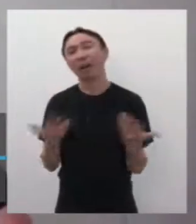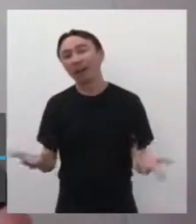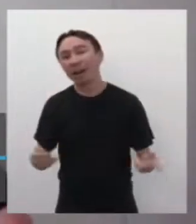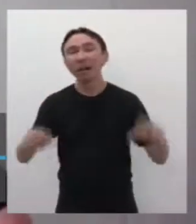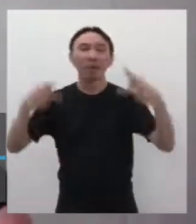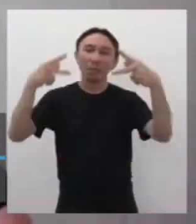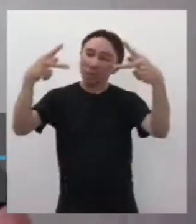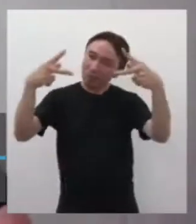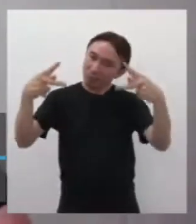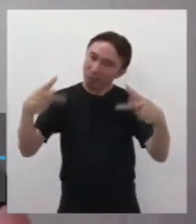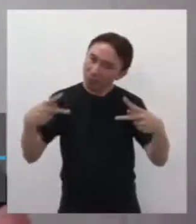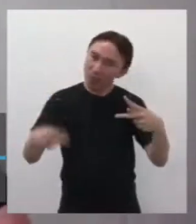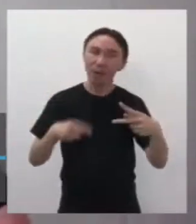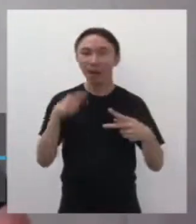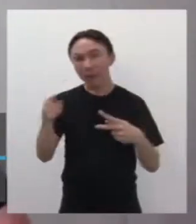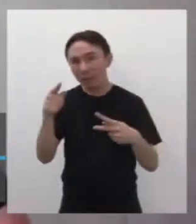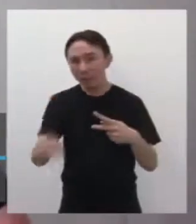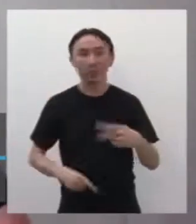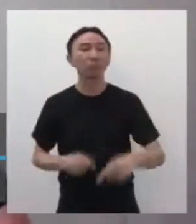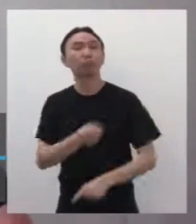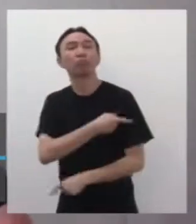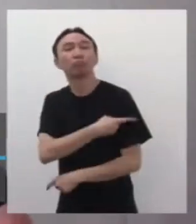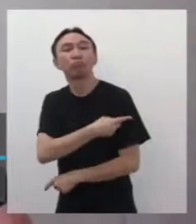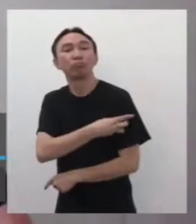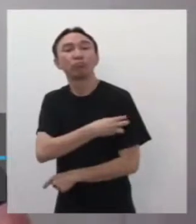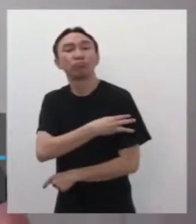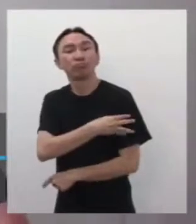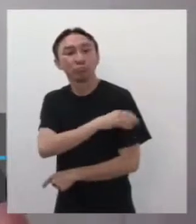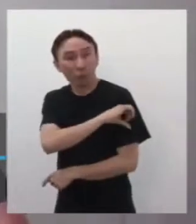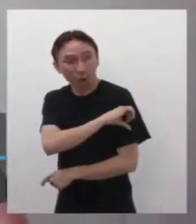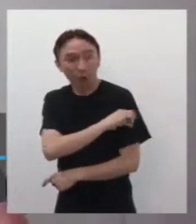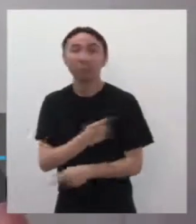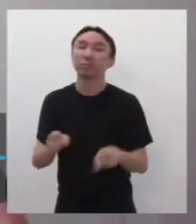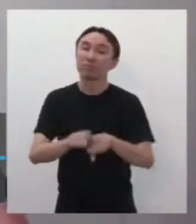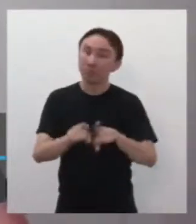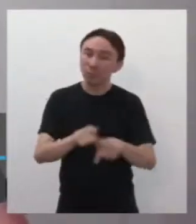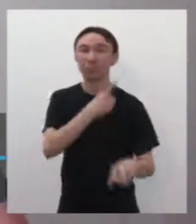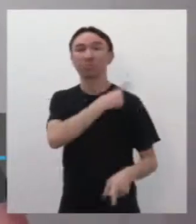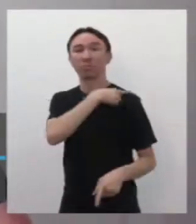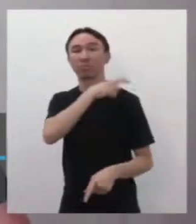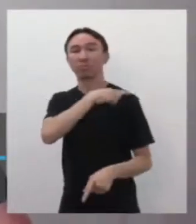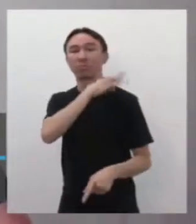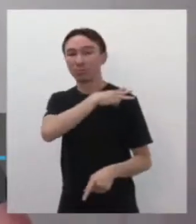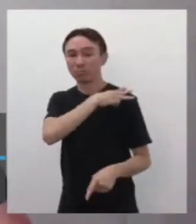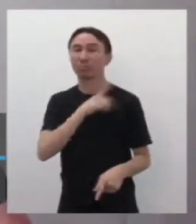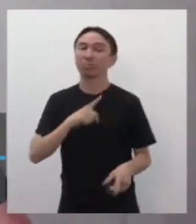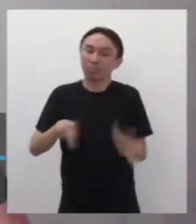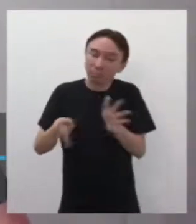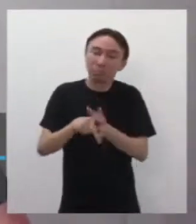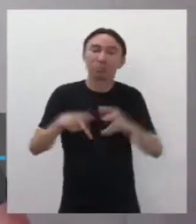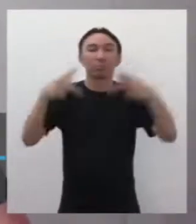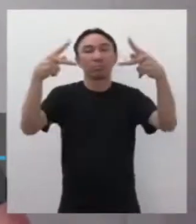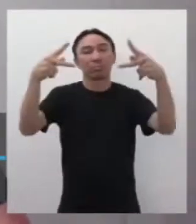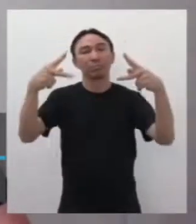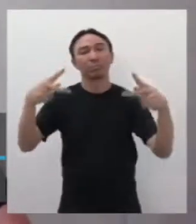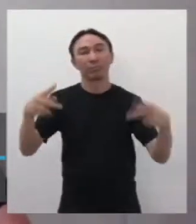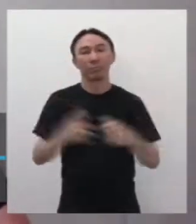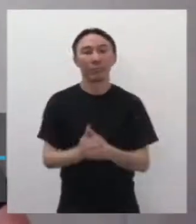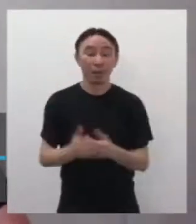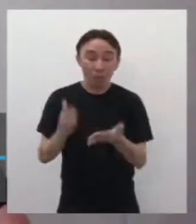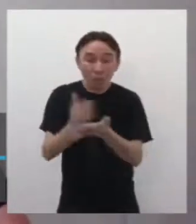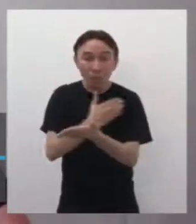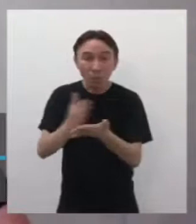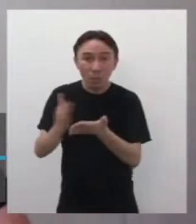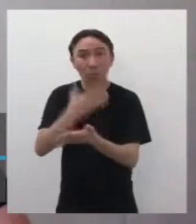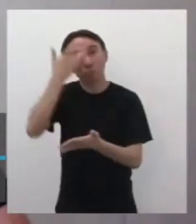ensino fundamental quanto para o ensino médio. Eu tenho algumas pessoas aqui da secretaria que vão acompanhar aqui essa